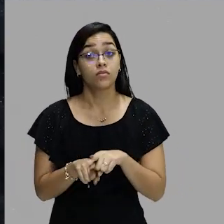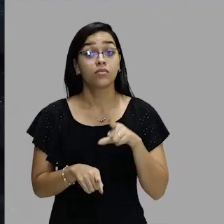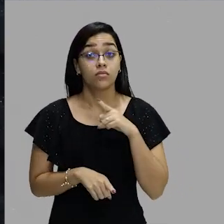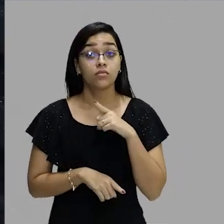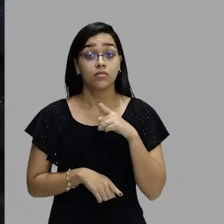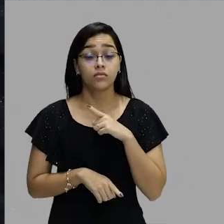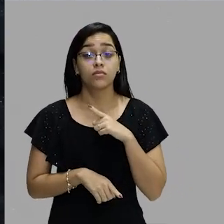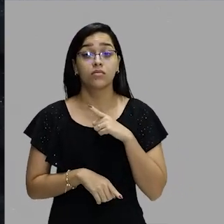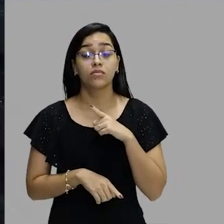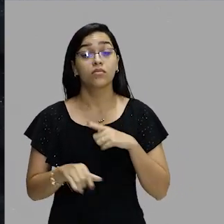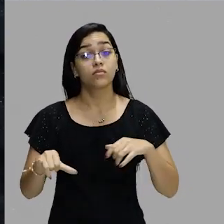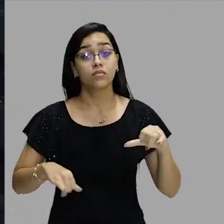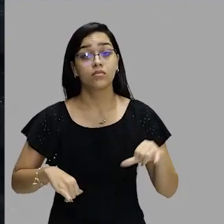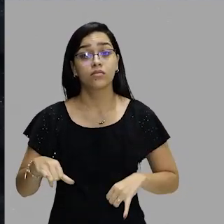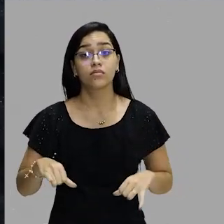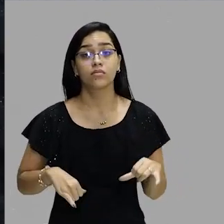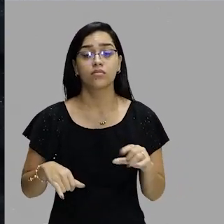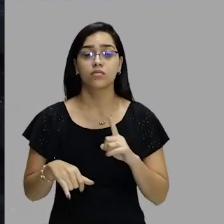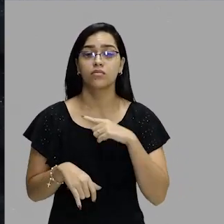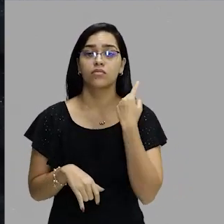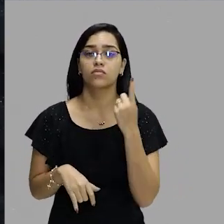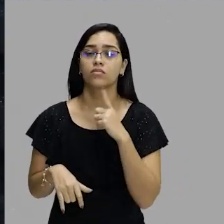sofre. E aí nós citamos